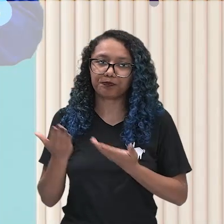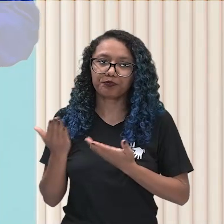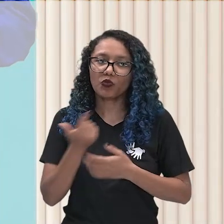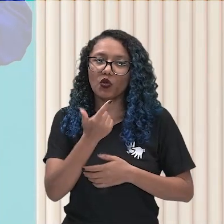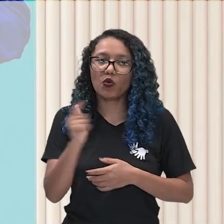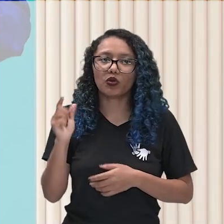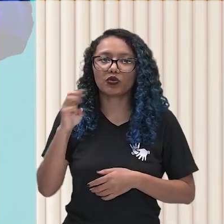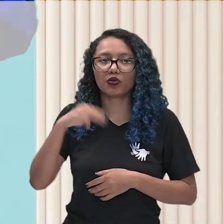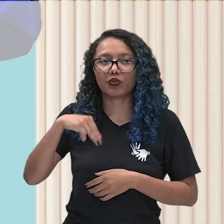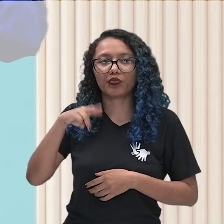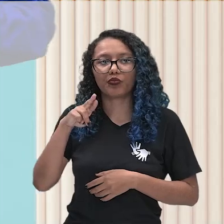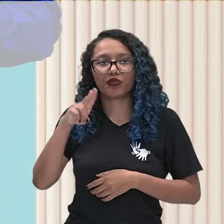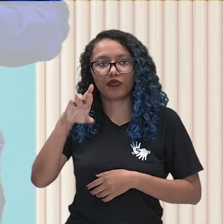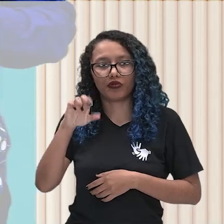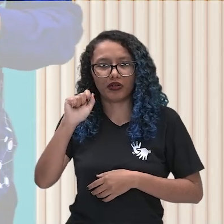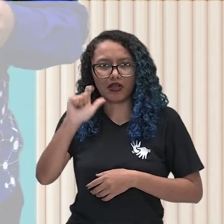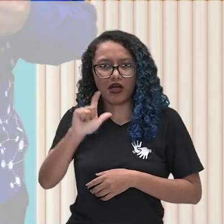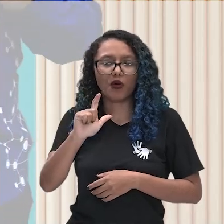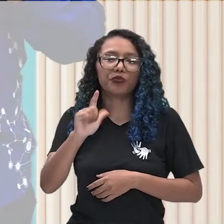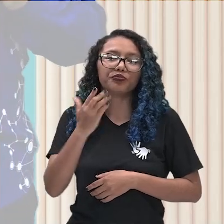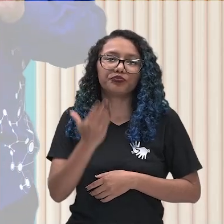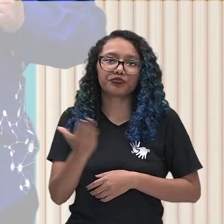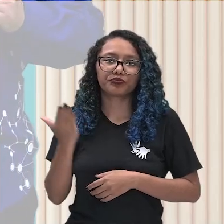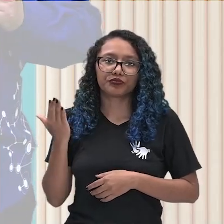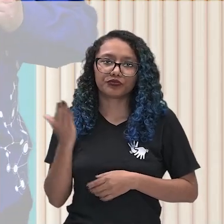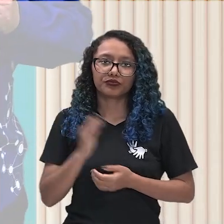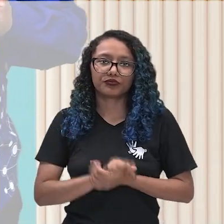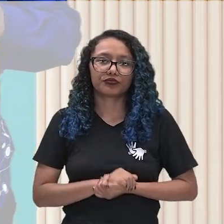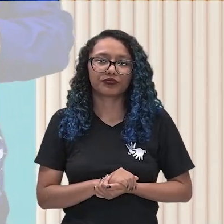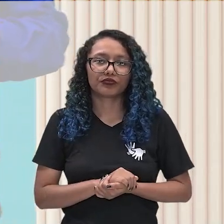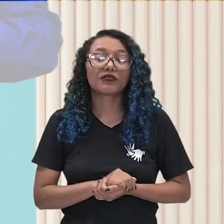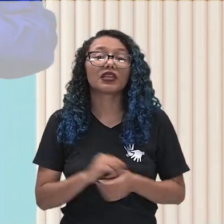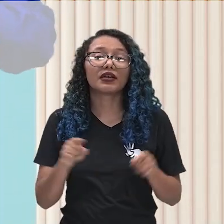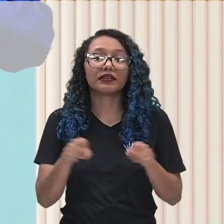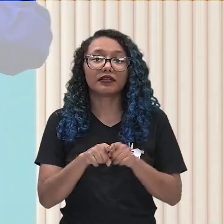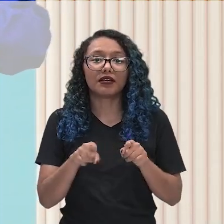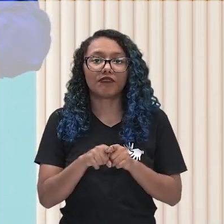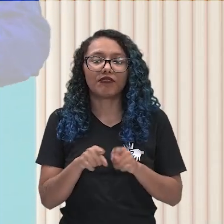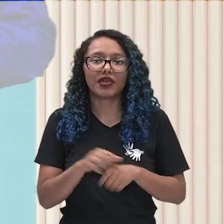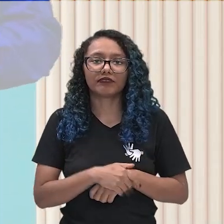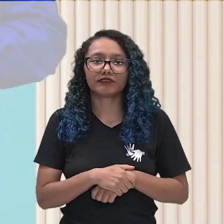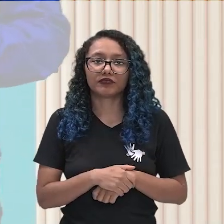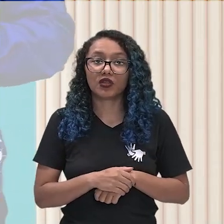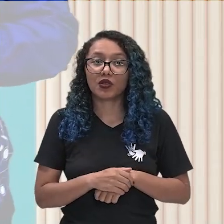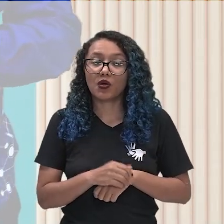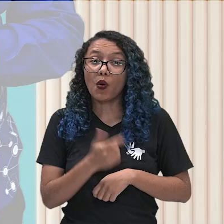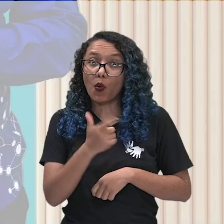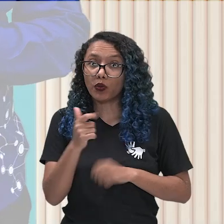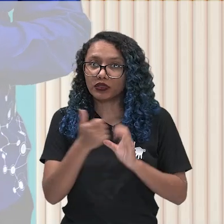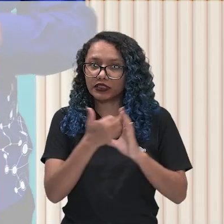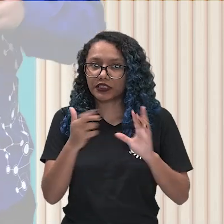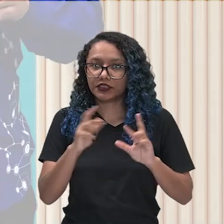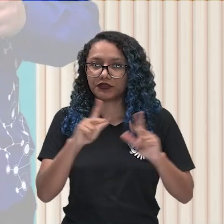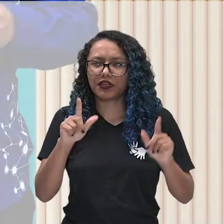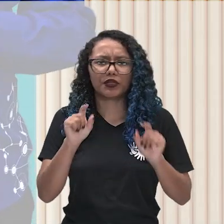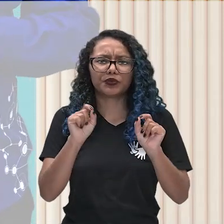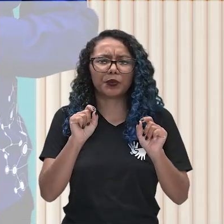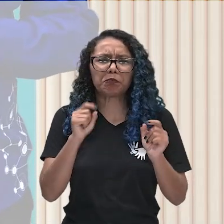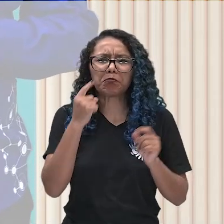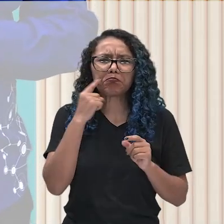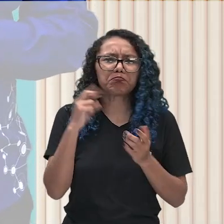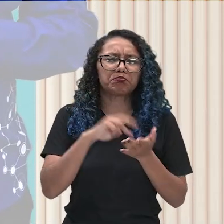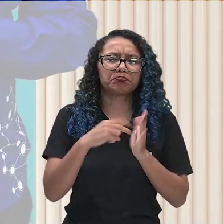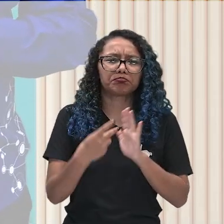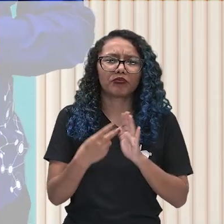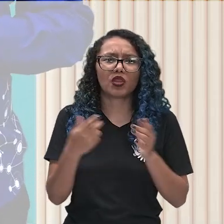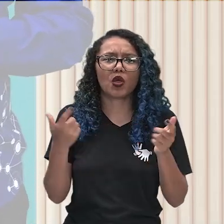certo? Então, esse mural do festival, ele vai trazer uma outra pegada. O que é esse festival do mural que acontece